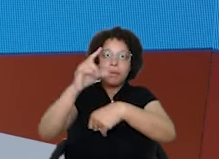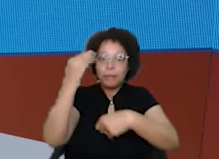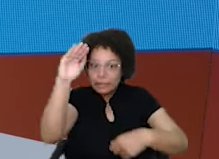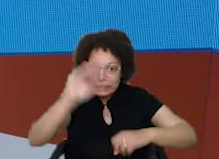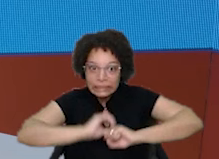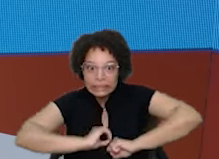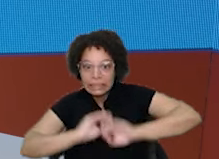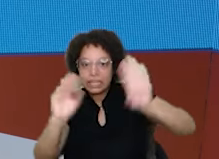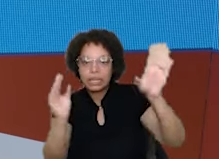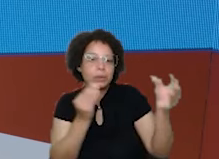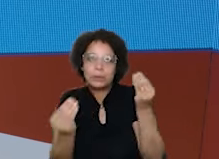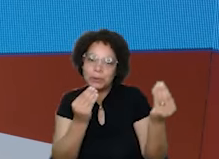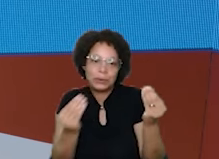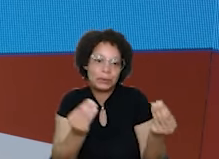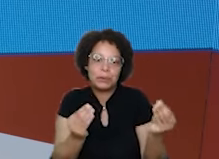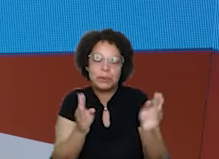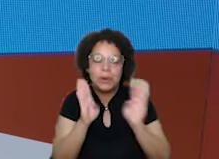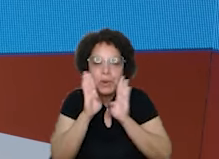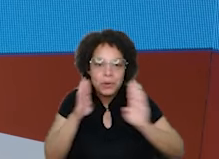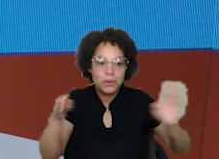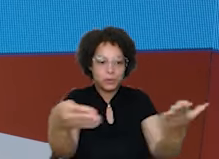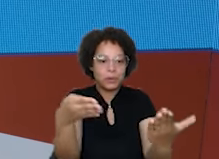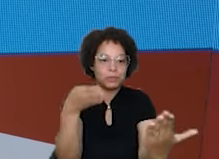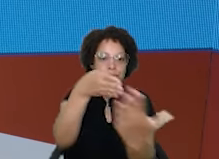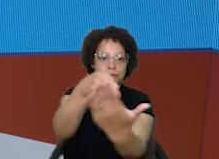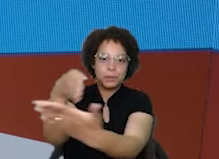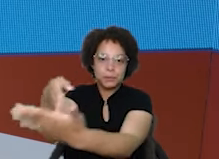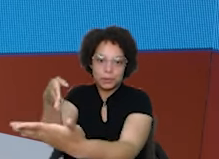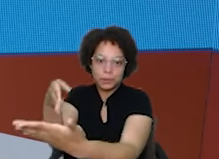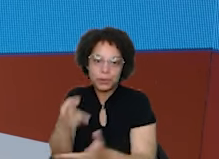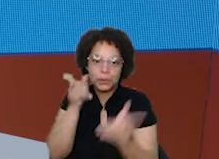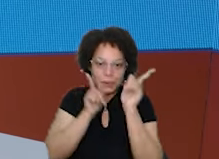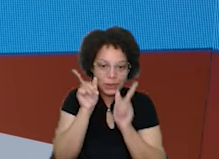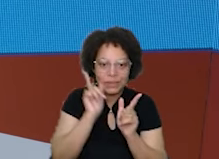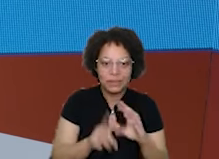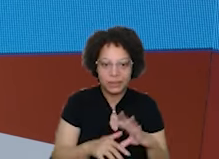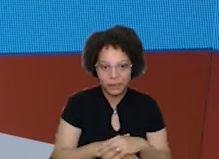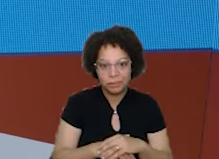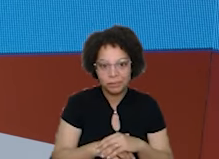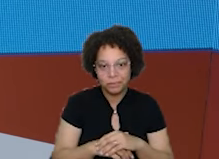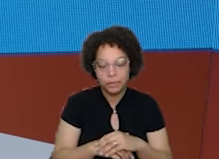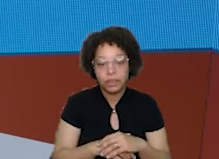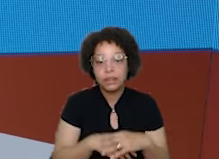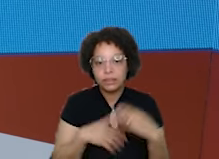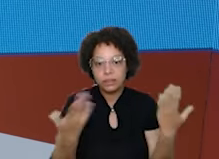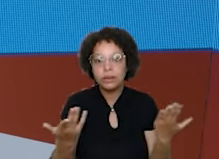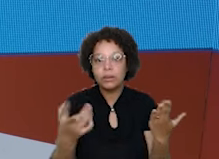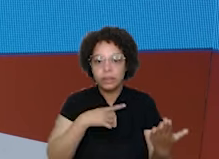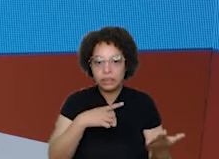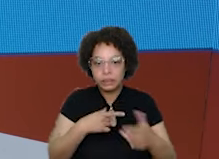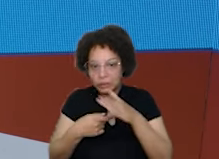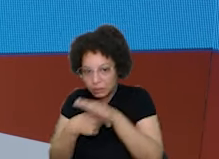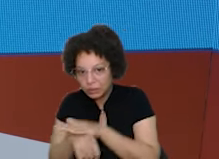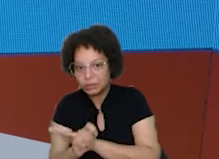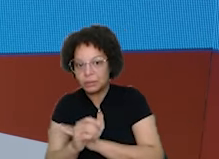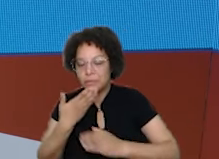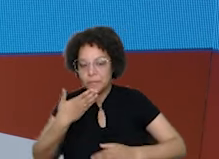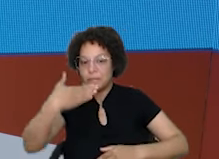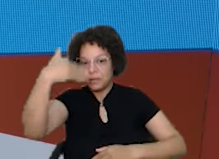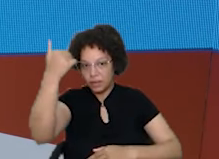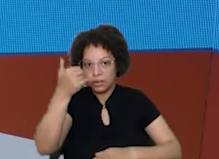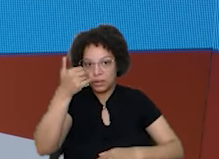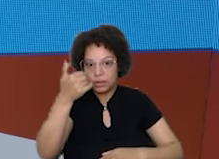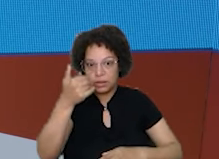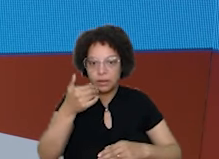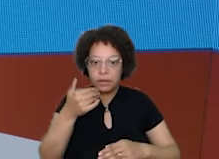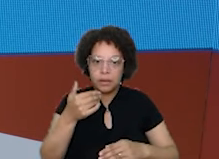de construção né uma uma coisa que você vai alimentando ali né Então você vai ter um investimento muito maior de tempo também